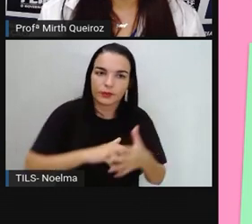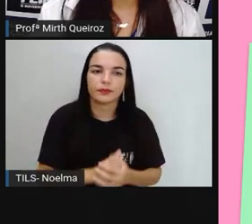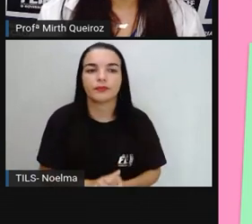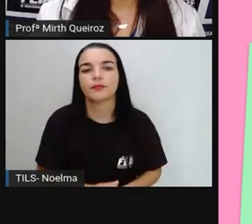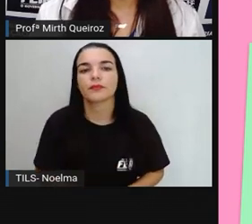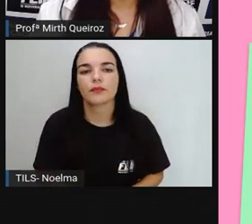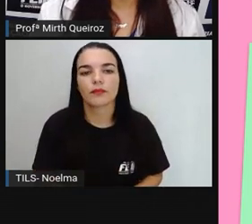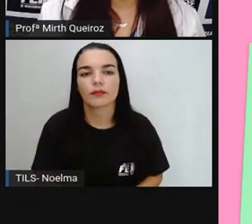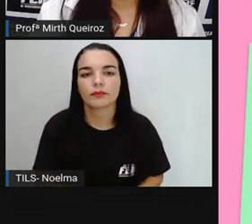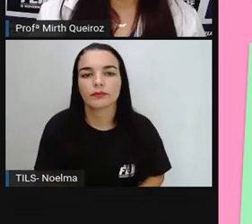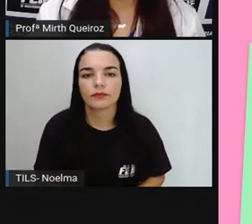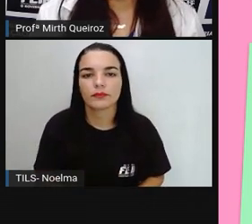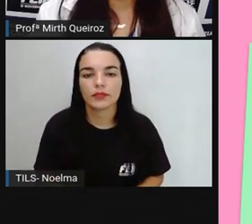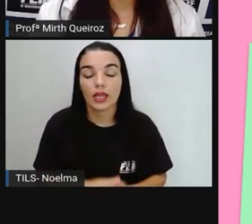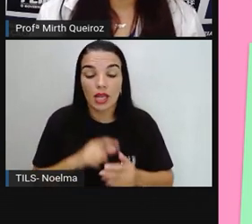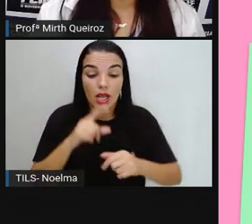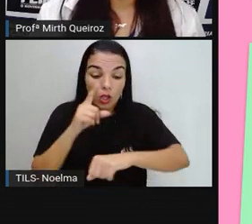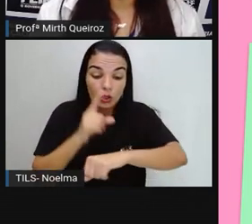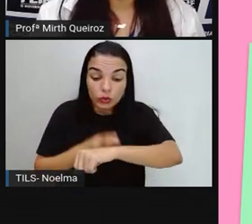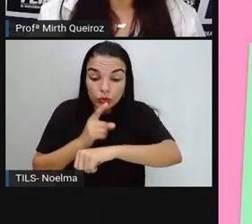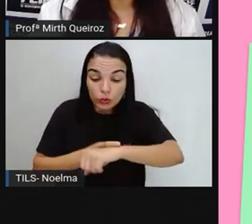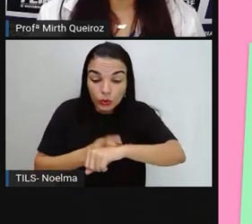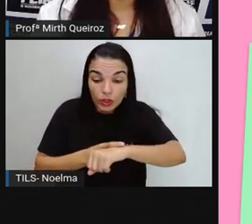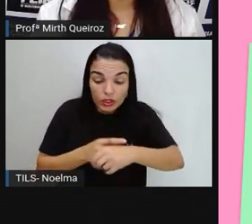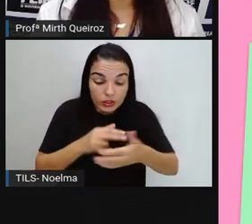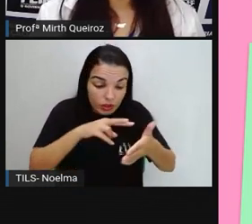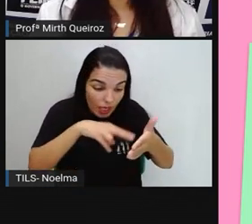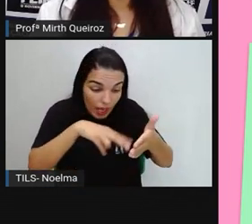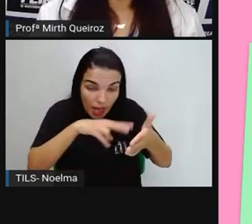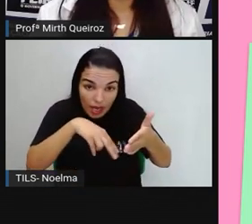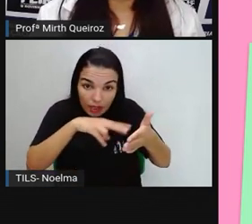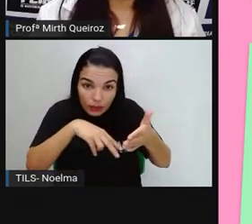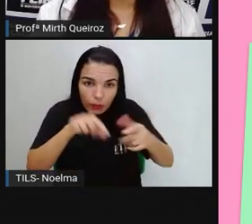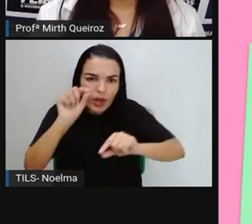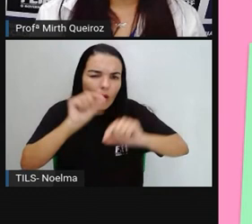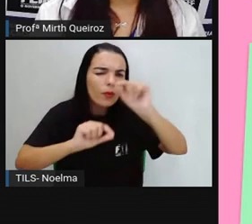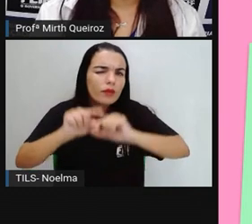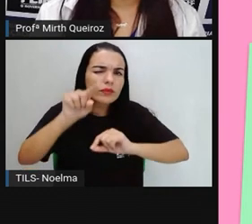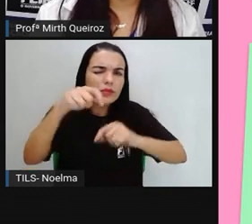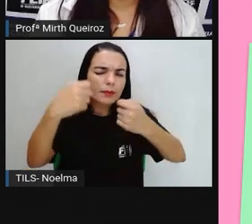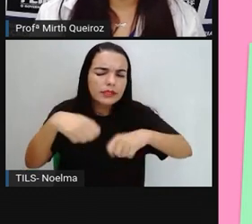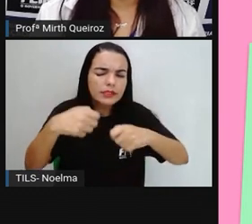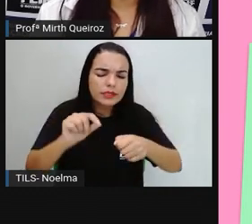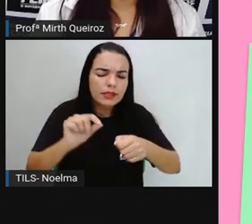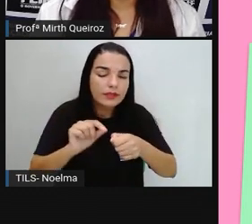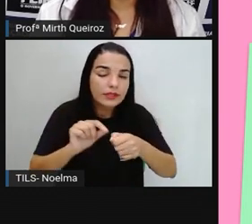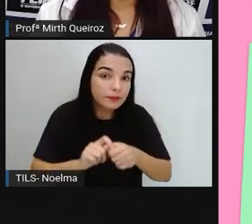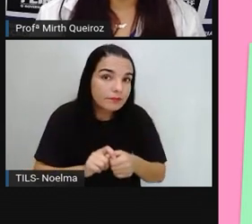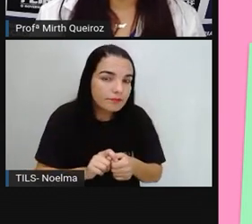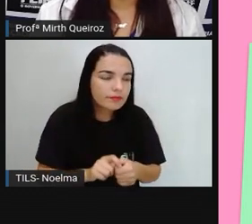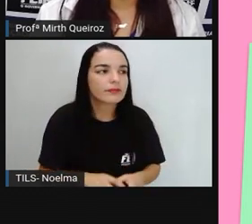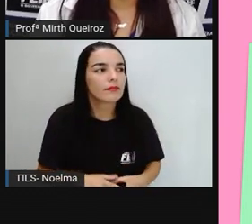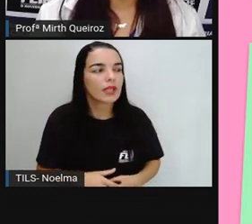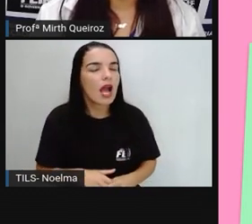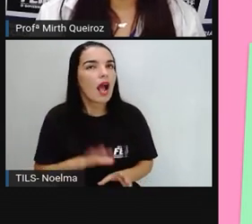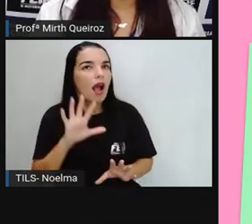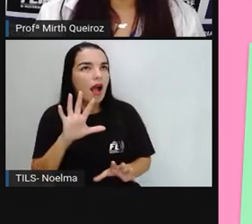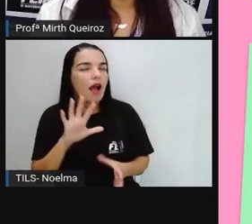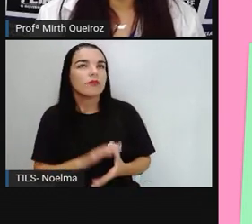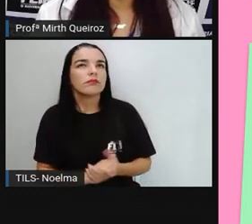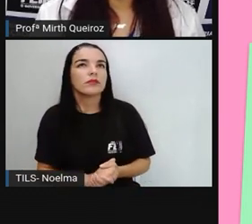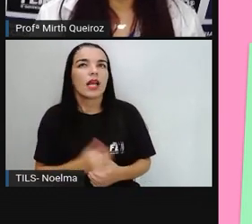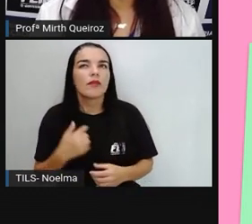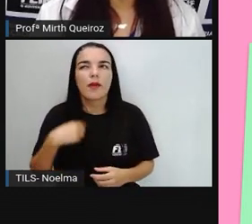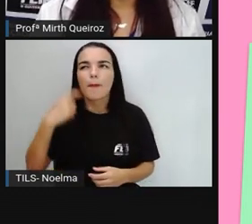né? Durante a leitura, o que vocês devem fazer? Formular hipóteses e fazer